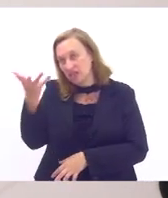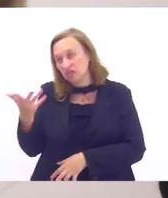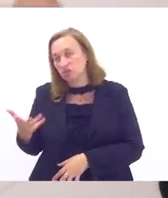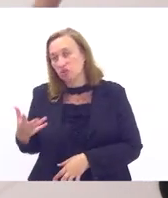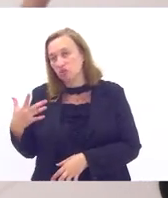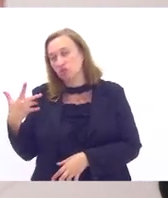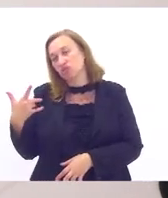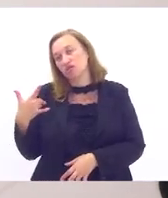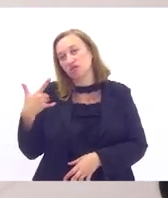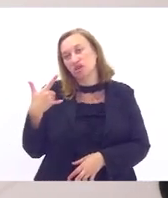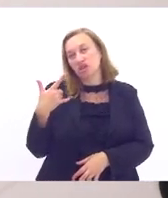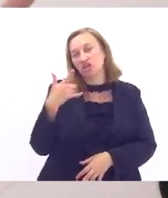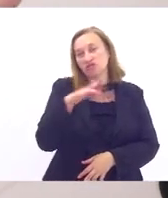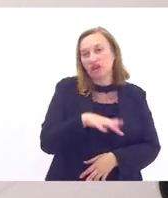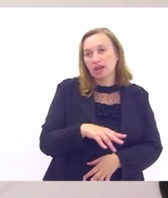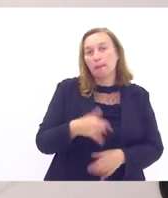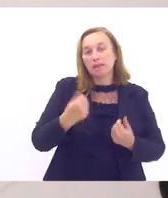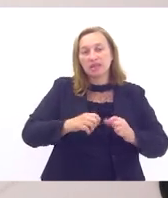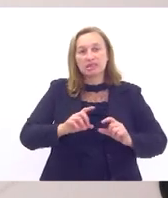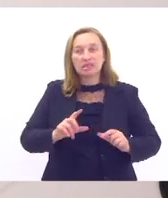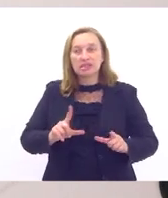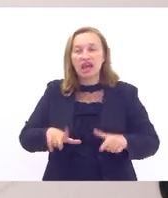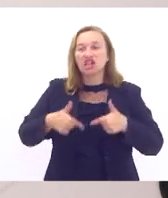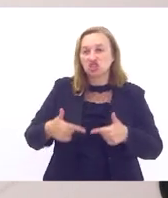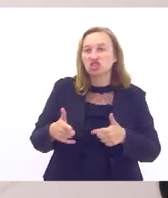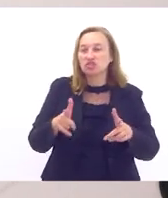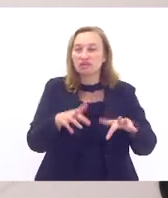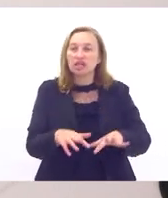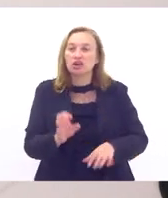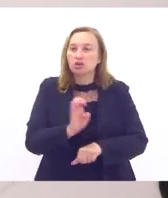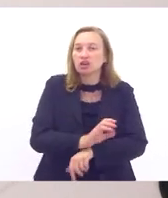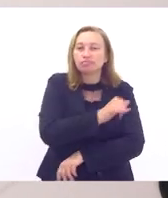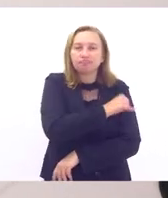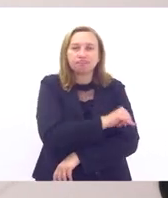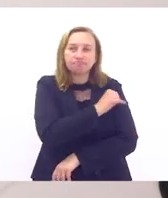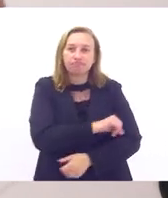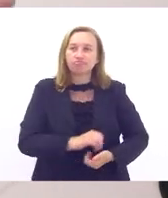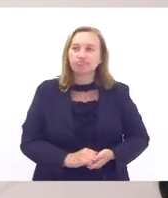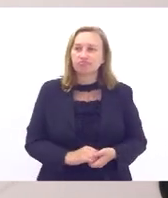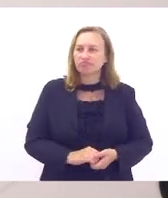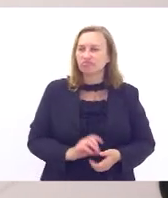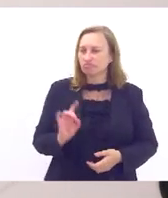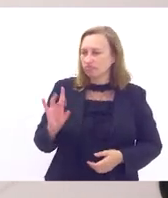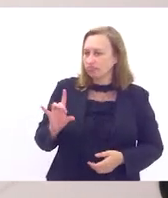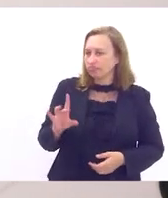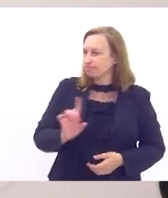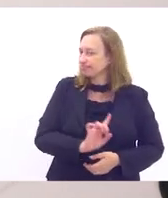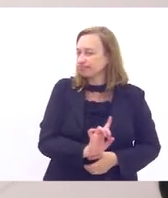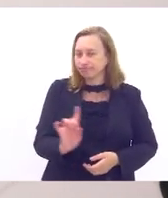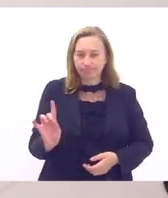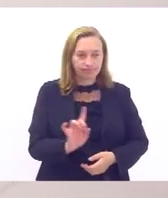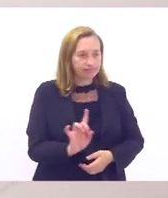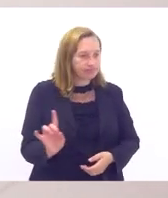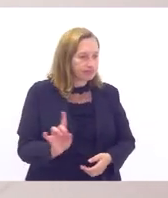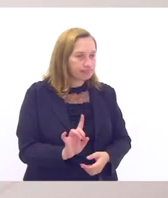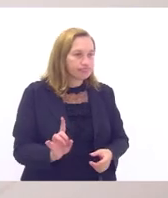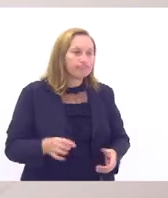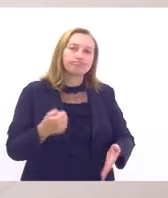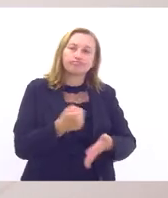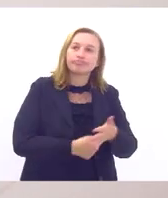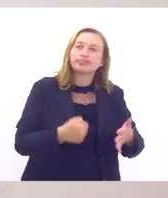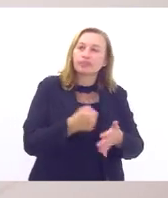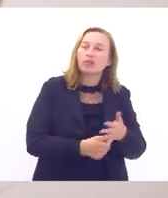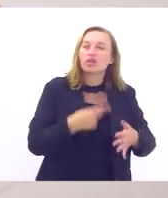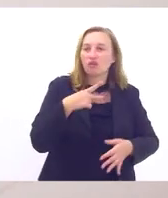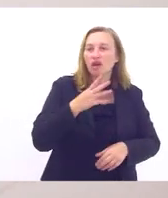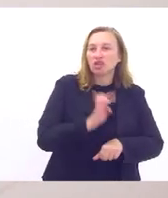precisa inovar, precisa ousar. O Estado do Rio de Janeiro não está sozinho, né, no enfrentamento dessa luta. Quando eu falo Estado,